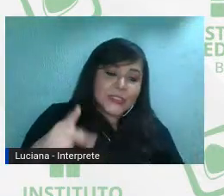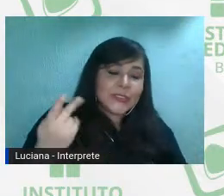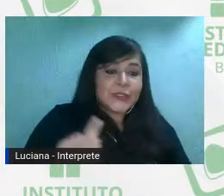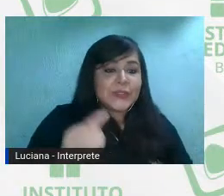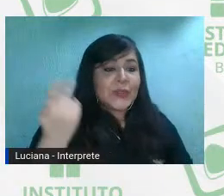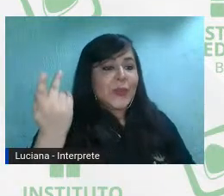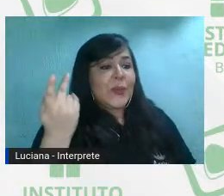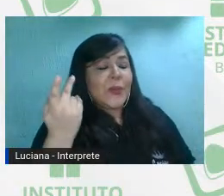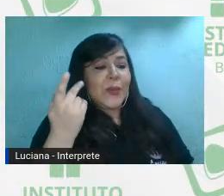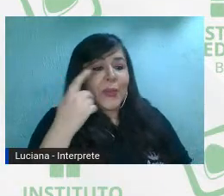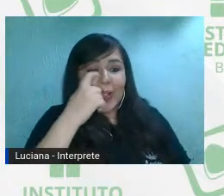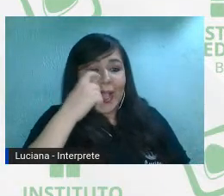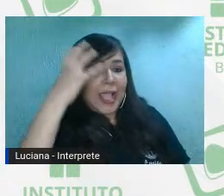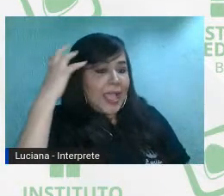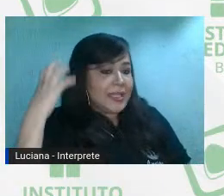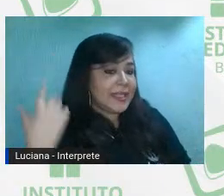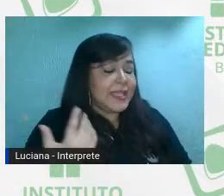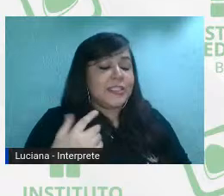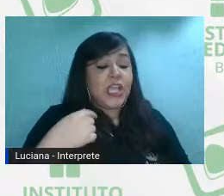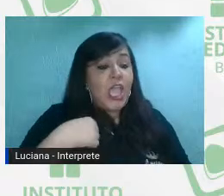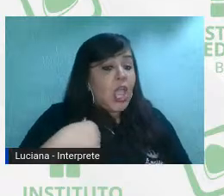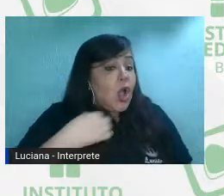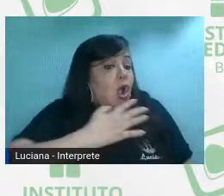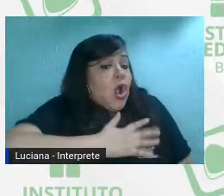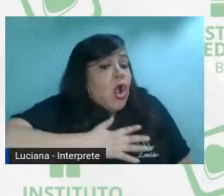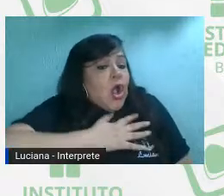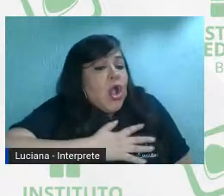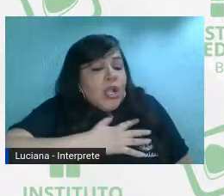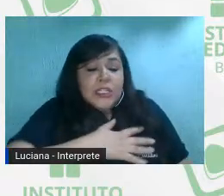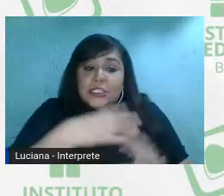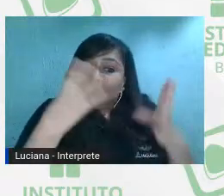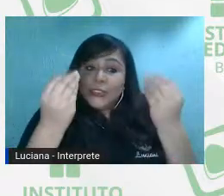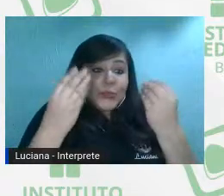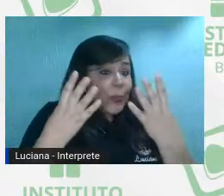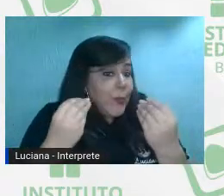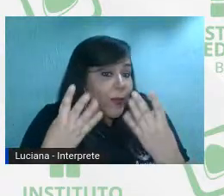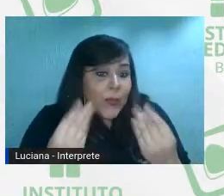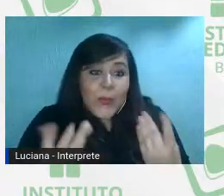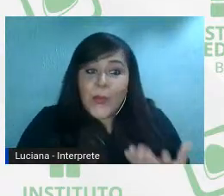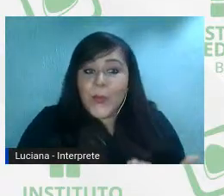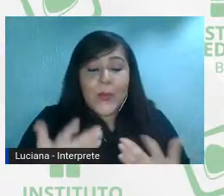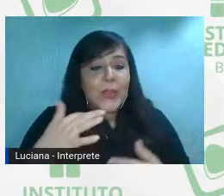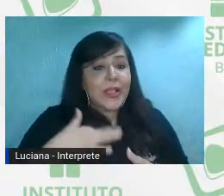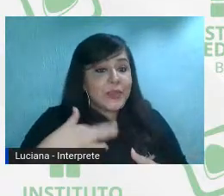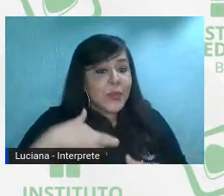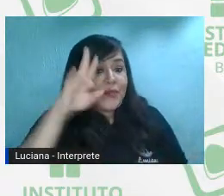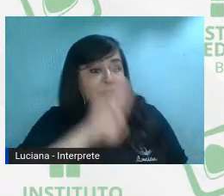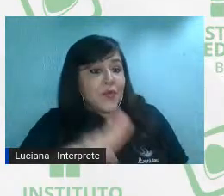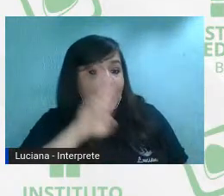divinas. Eu tenho certeza que tudo que eu tô aprendendo aqui eu vou utilizar no meu futuro como docente.